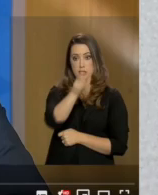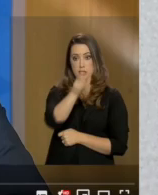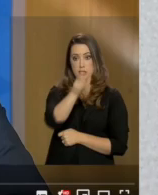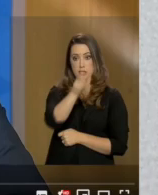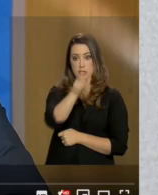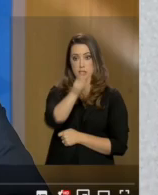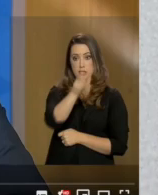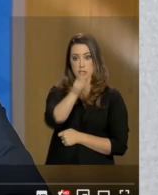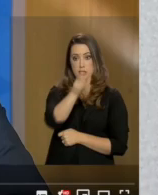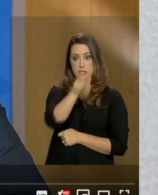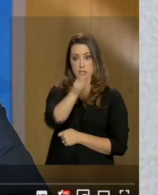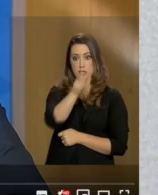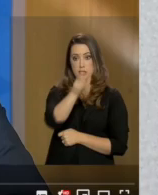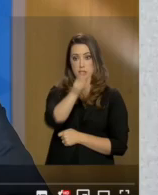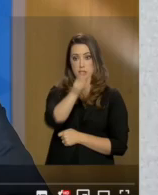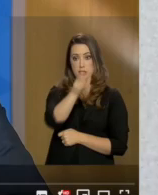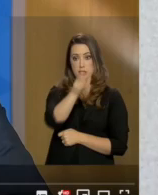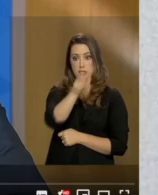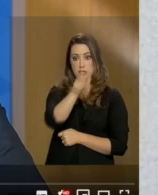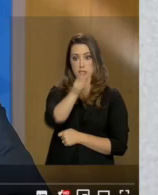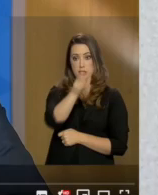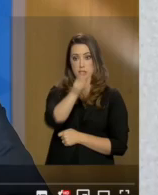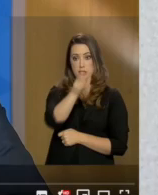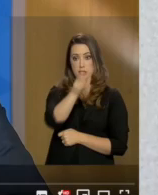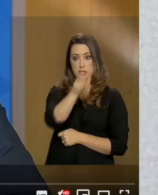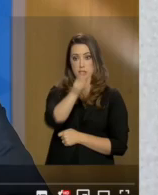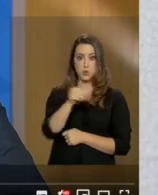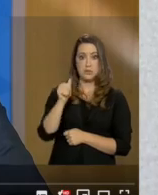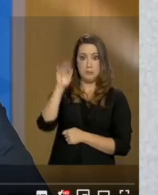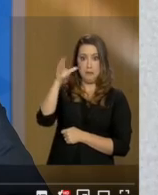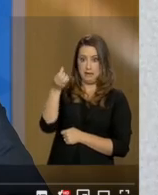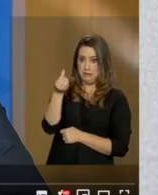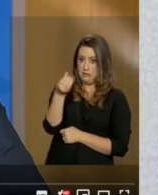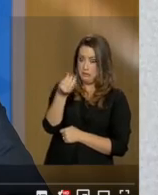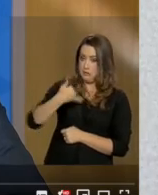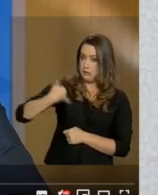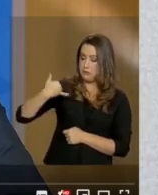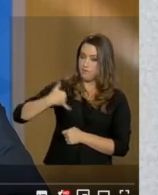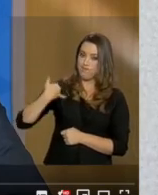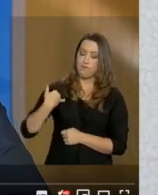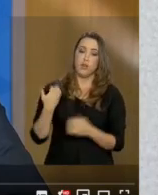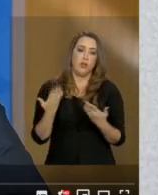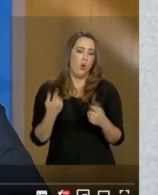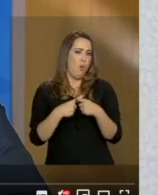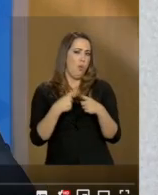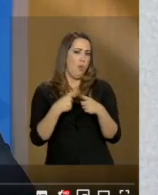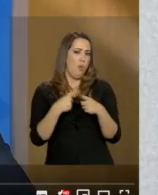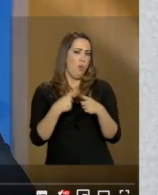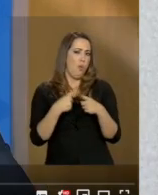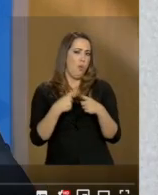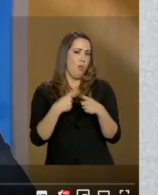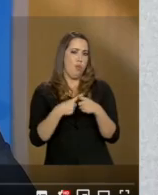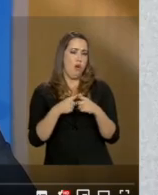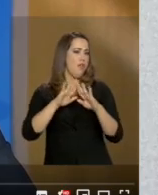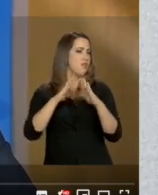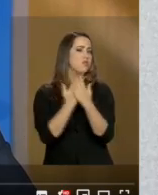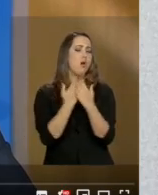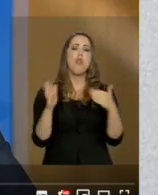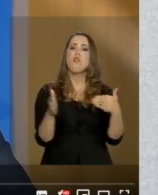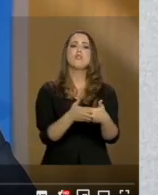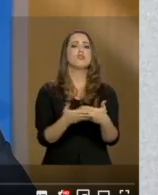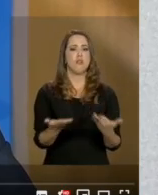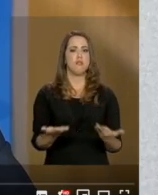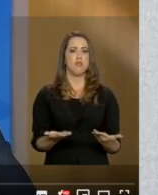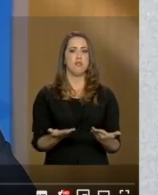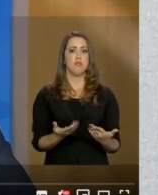está preocupado. E o Bolsonaro? Voltem à normalidade. Então, por que fechar escolas?